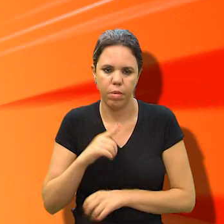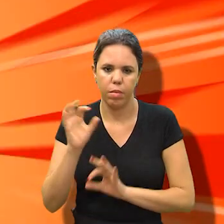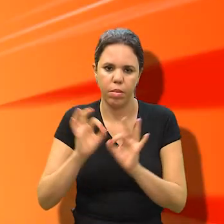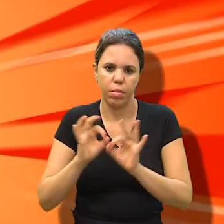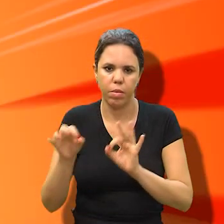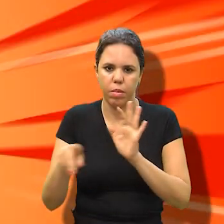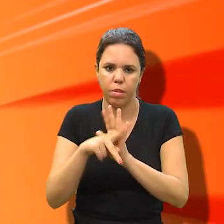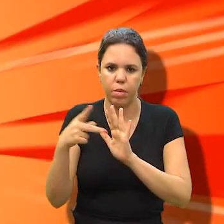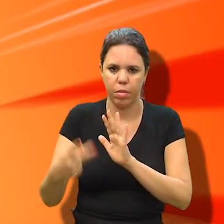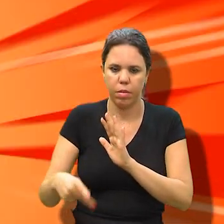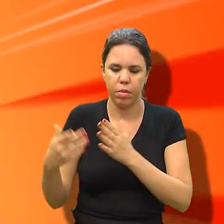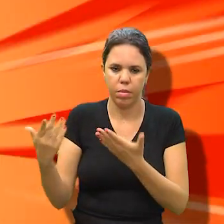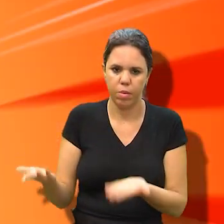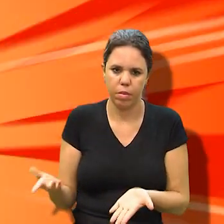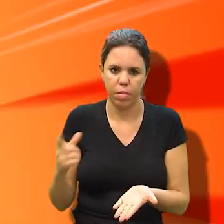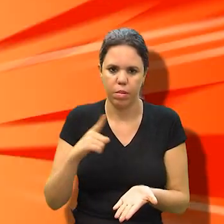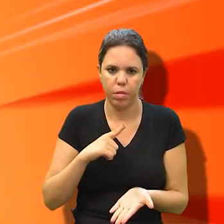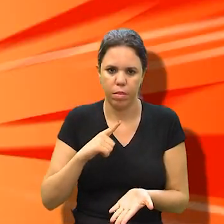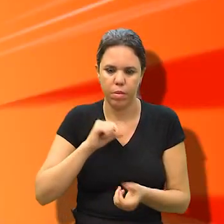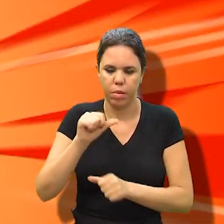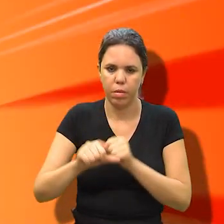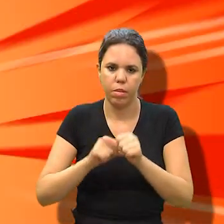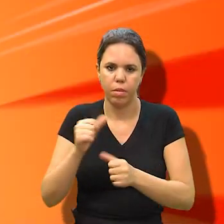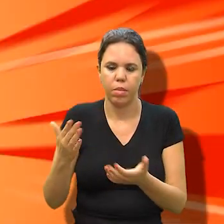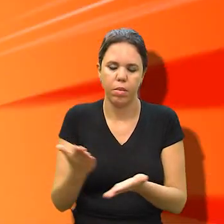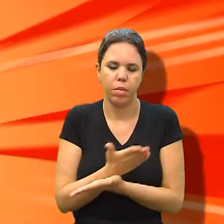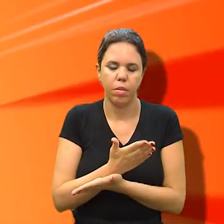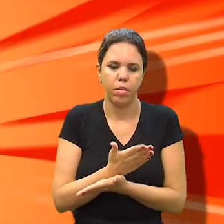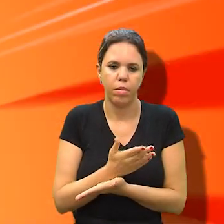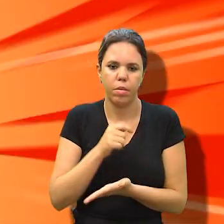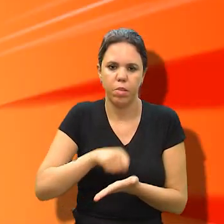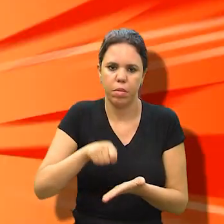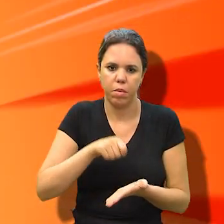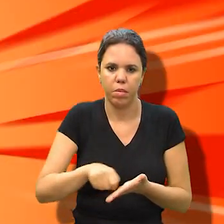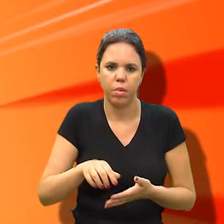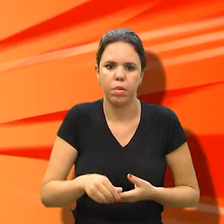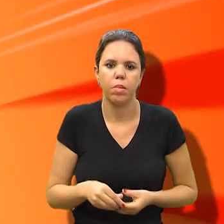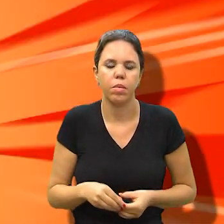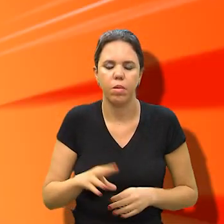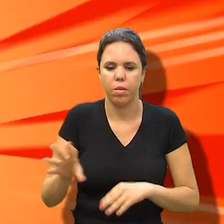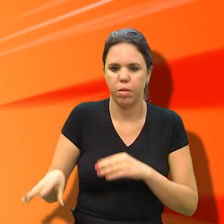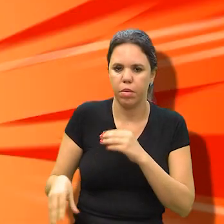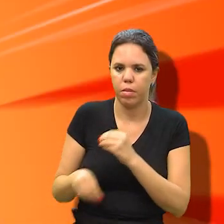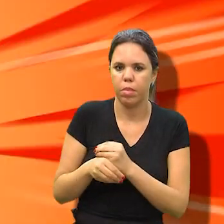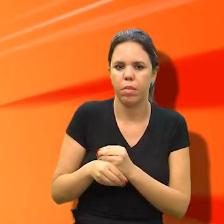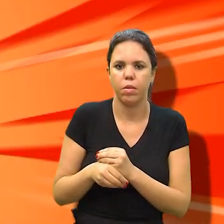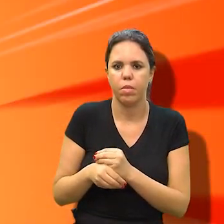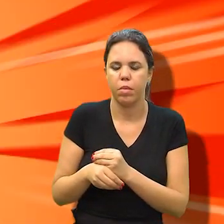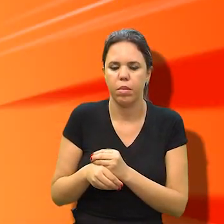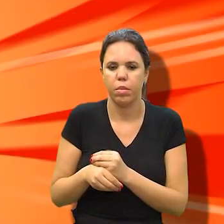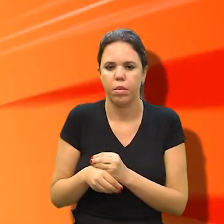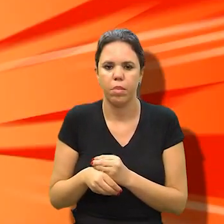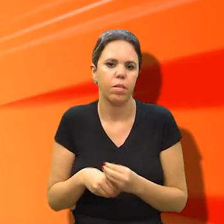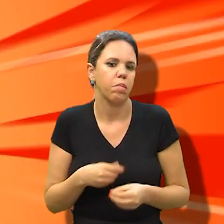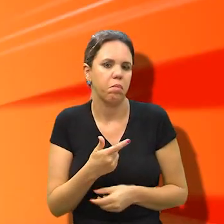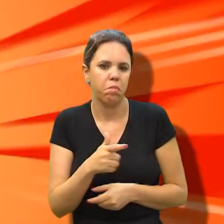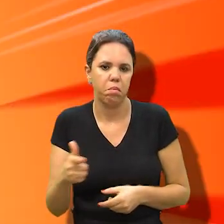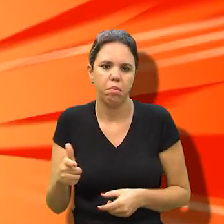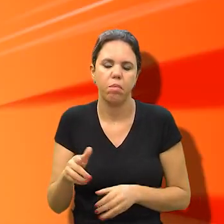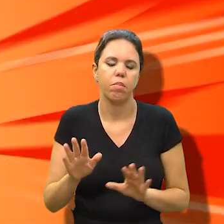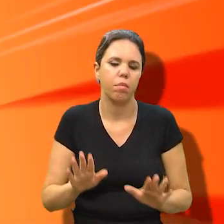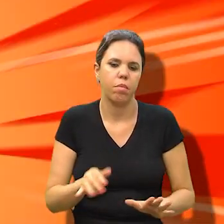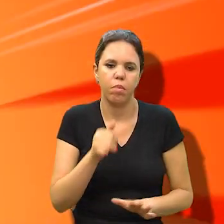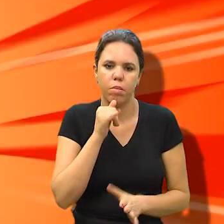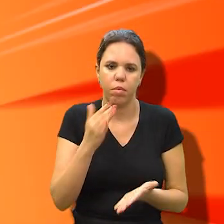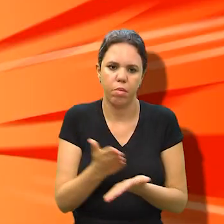um formato próprio, e aí quando eu tive que transformá-la num livro, eu tive que reescrever, acrescentei cenas que na fanfic não